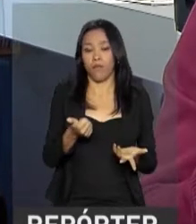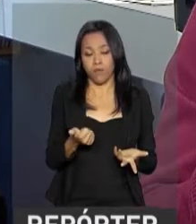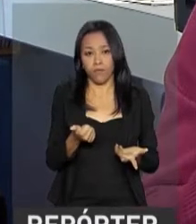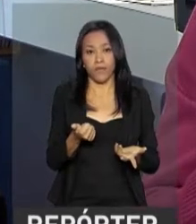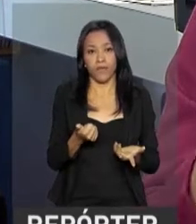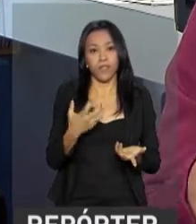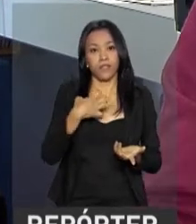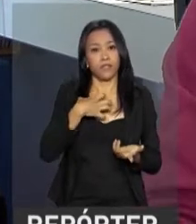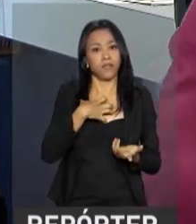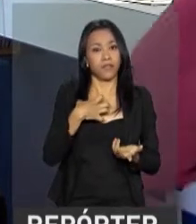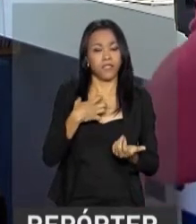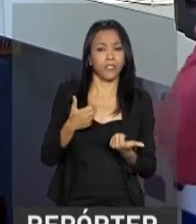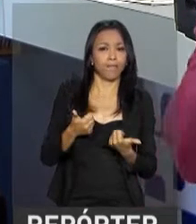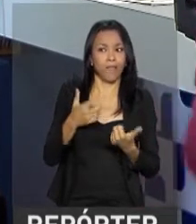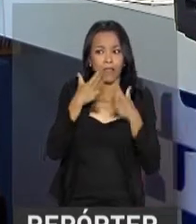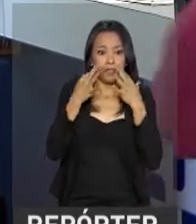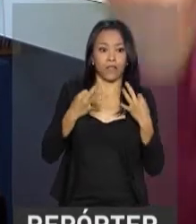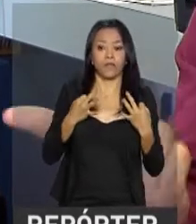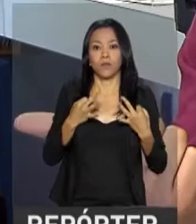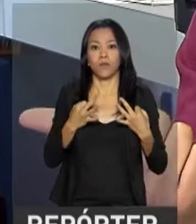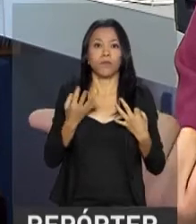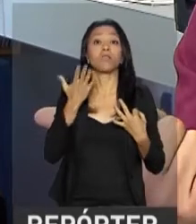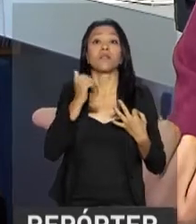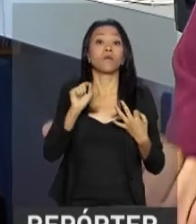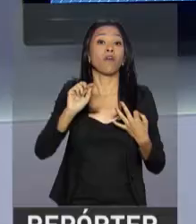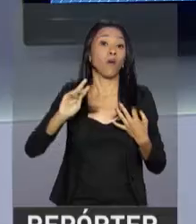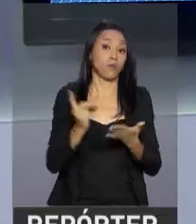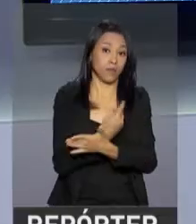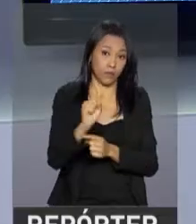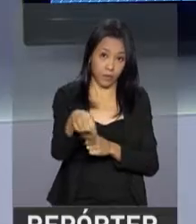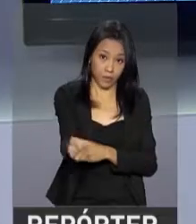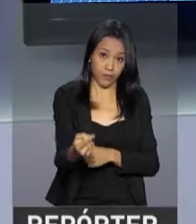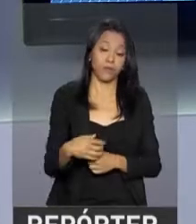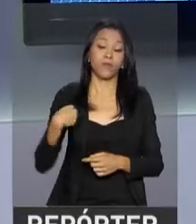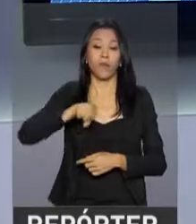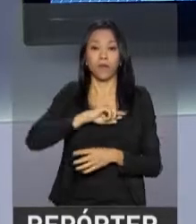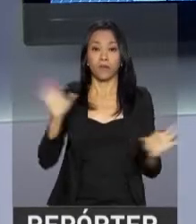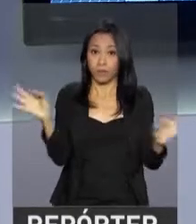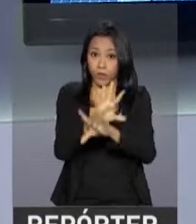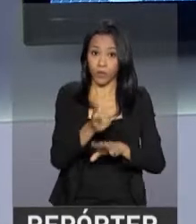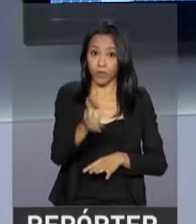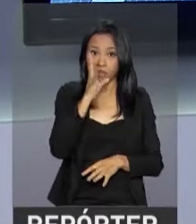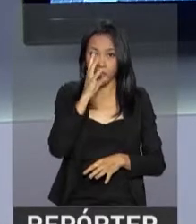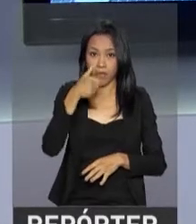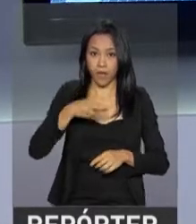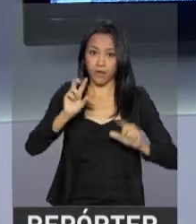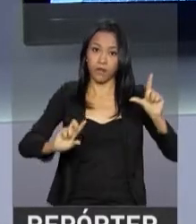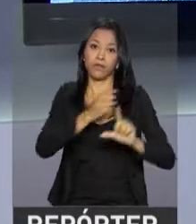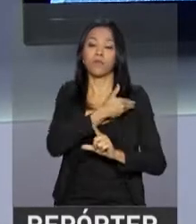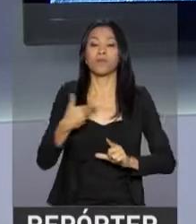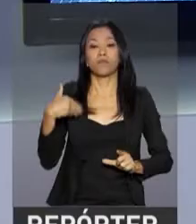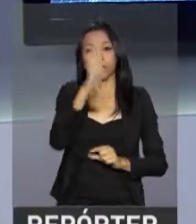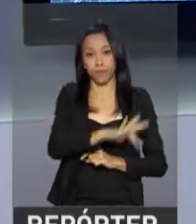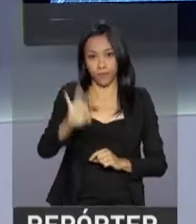é faz com que a gente fique mais até por isso ele vai ver o resultado né nós ficamos por aqui continue com a gente na nbr